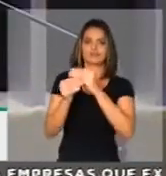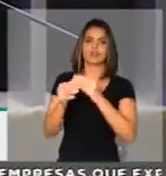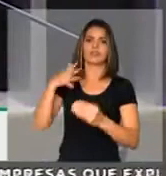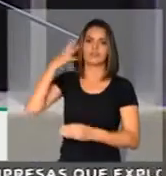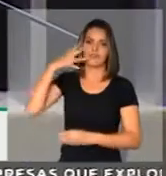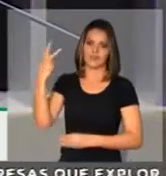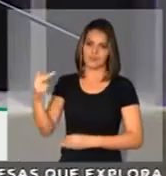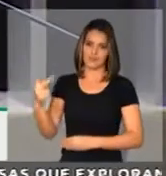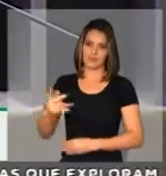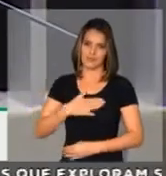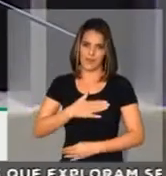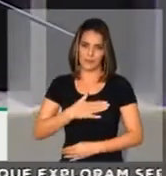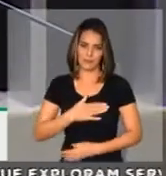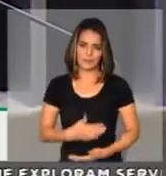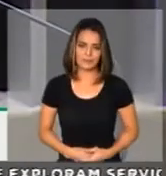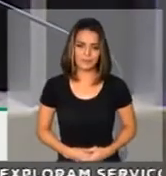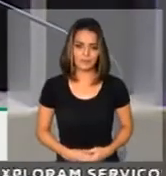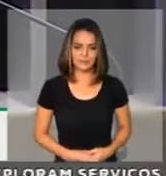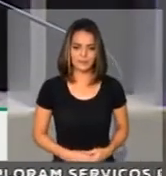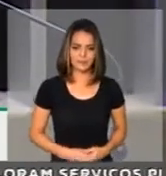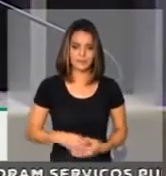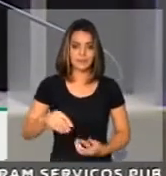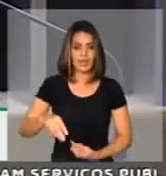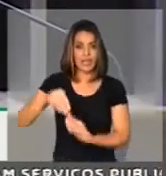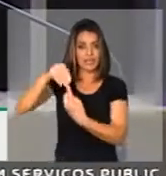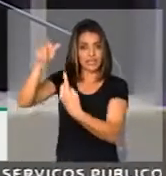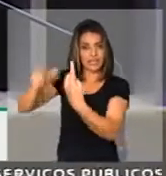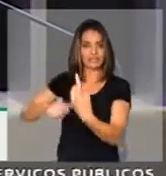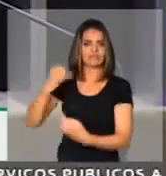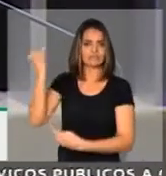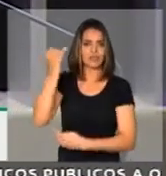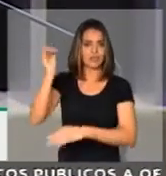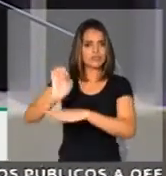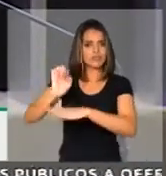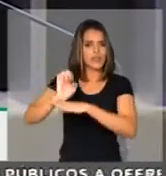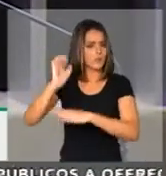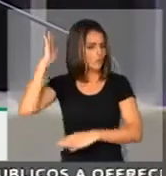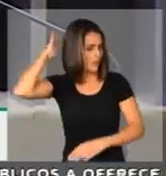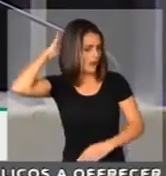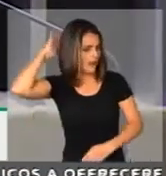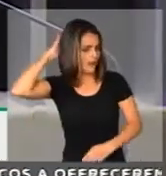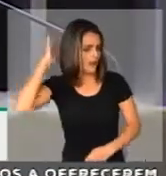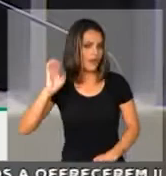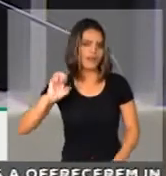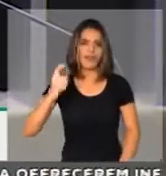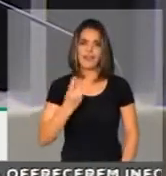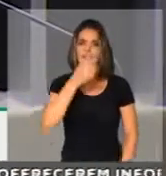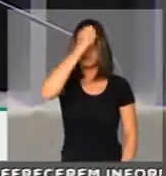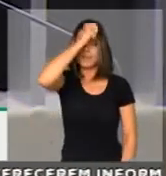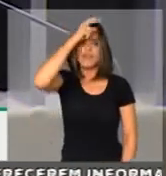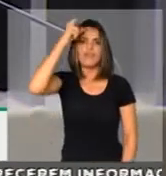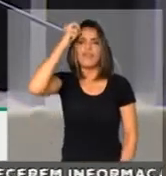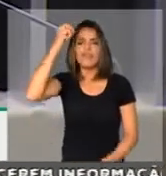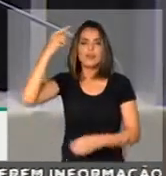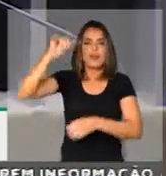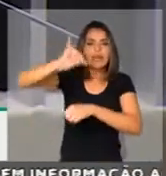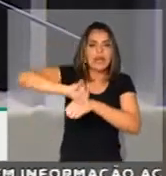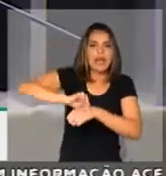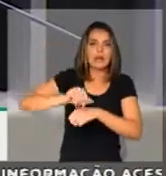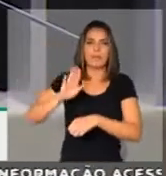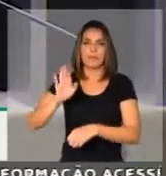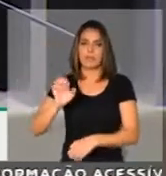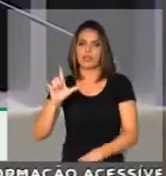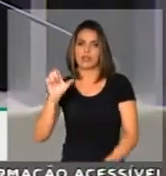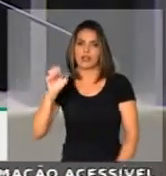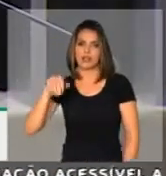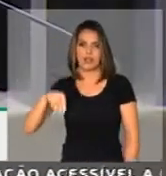no meu pronunciamento. Vossa Excelência, que é uma liderança importante do Pará, foi prefeito de Belém e sabe exatamente da